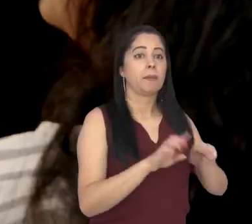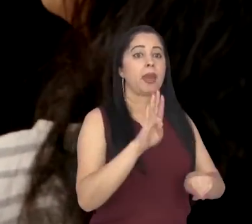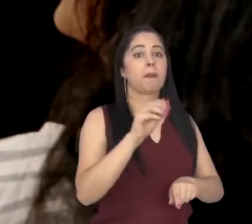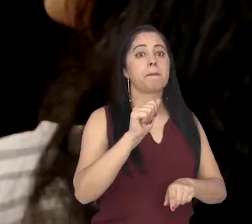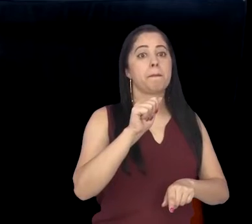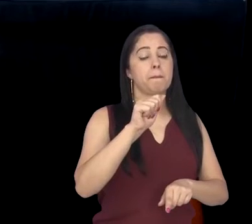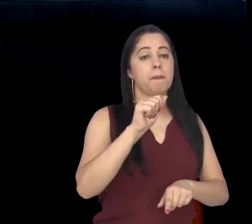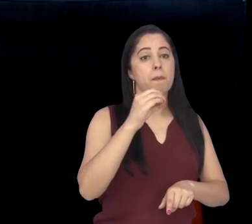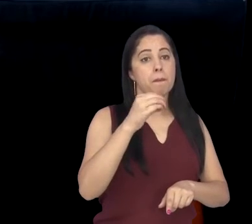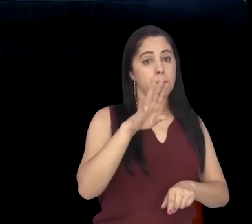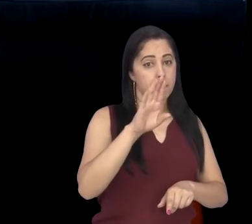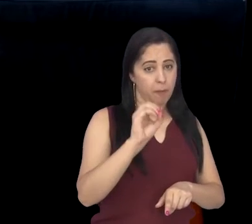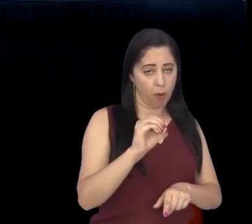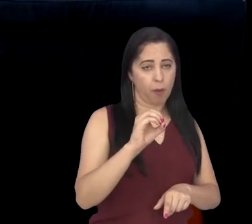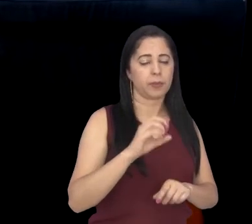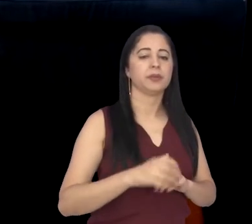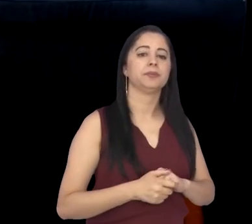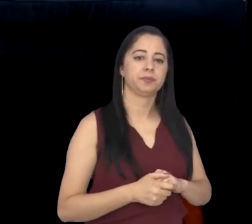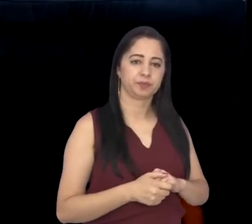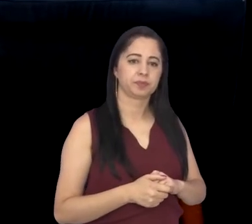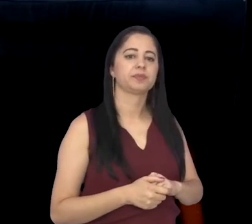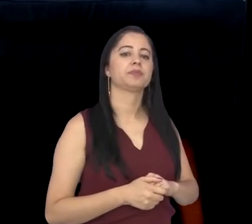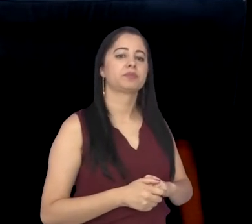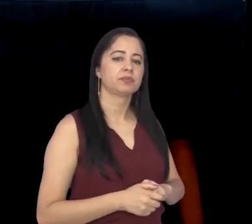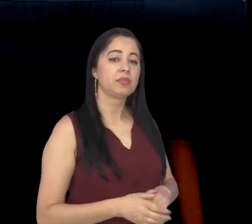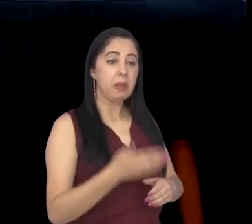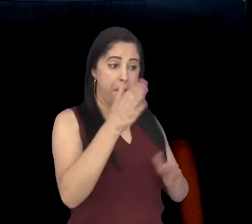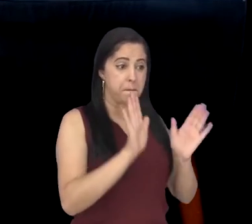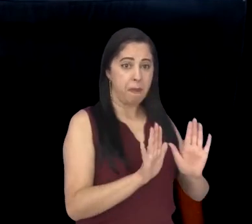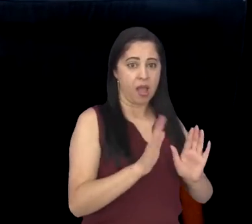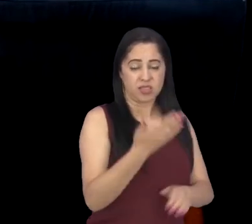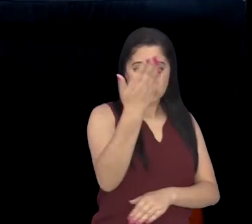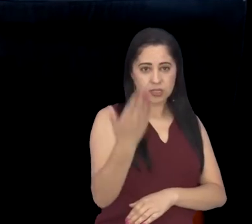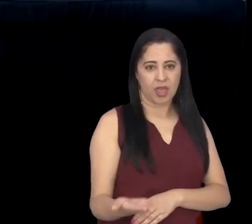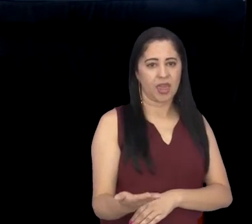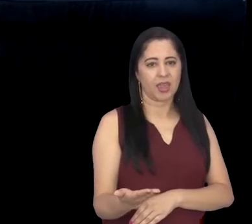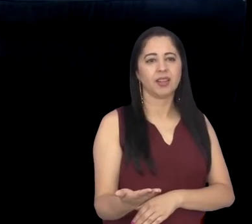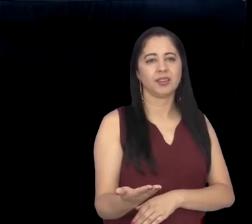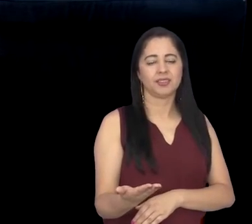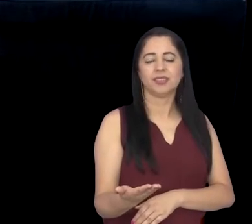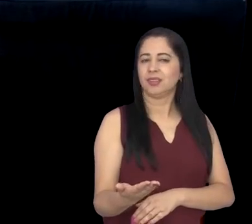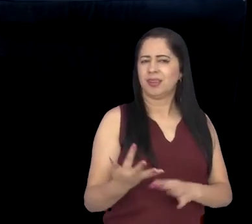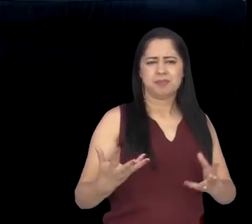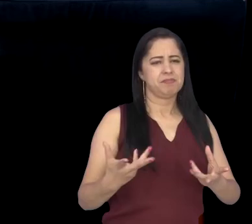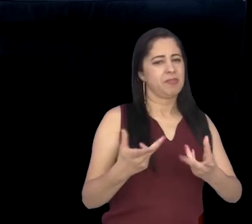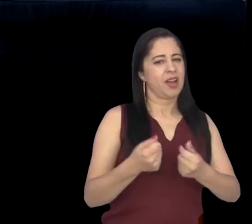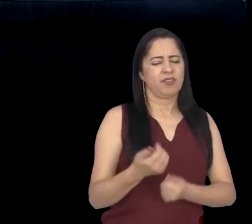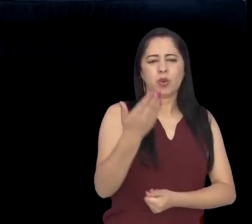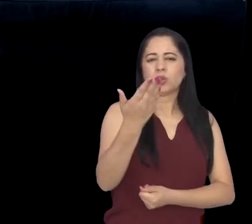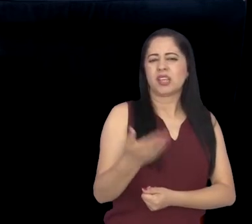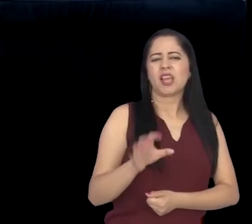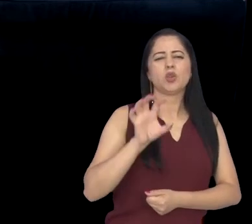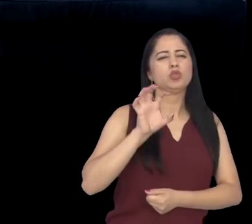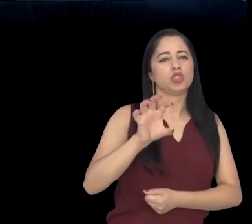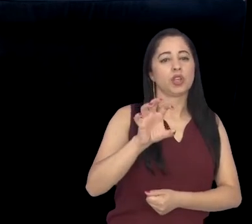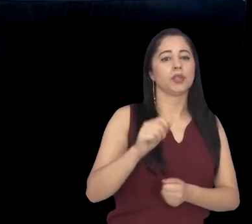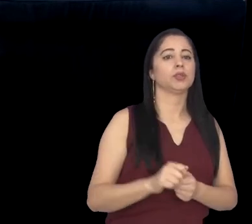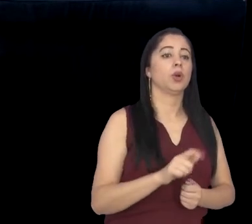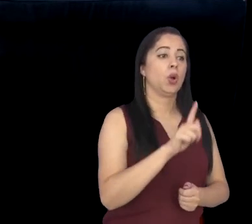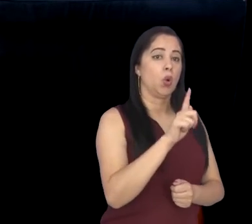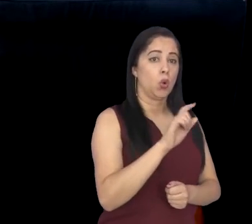todos os discos. Que legal. Robert Zimmermann. Mas o Caetano, eu só dou esse nome por causa disso. Porque o Caetano, o Gil,